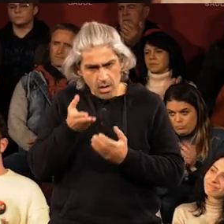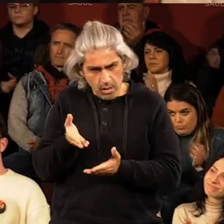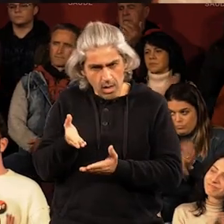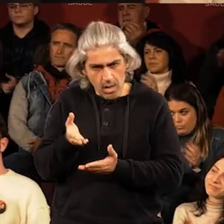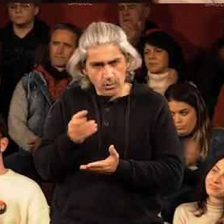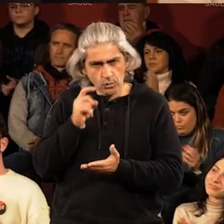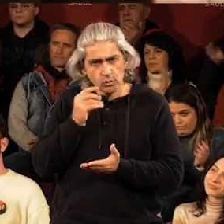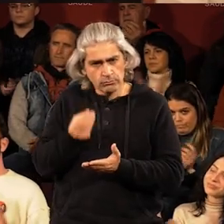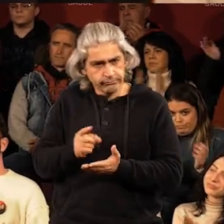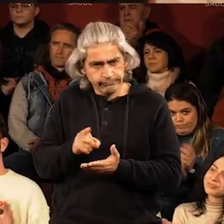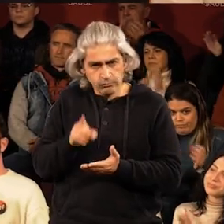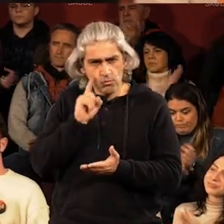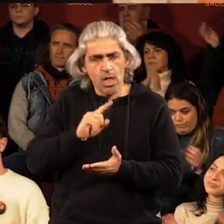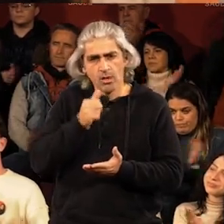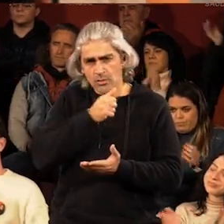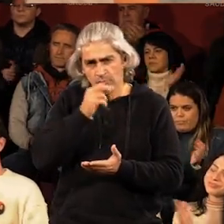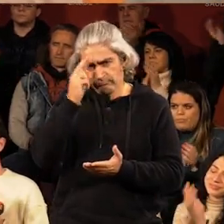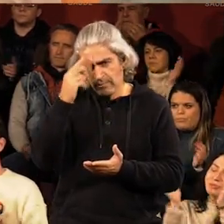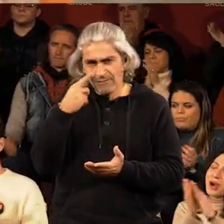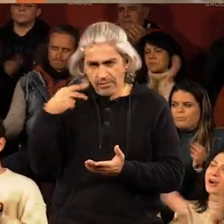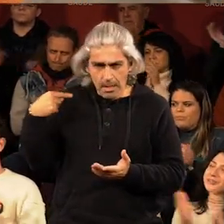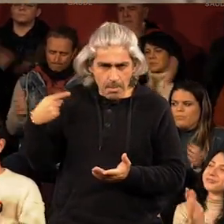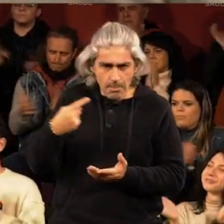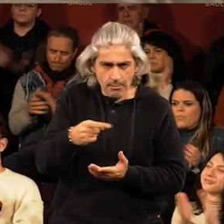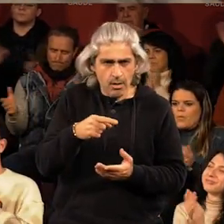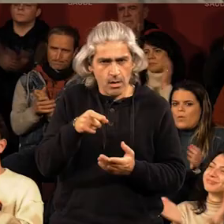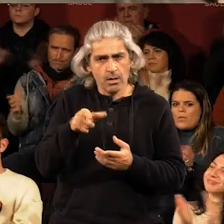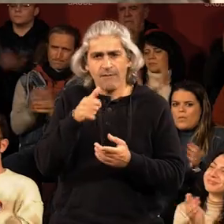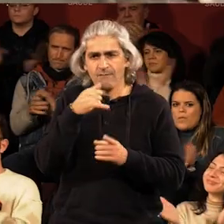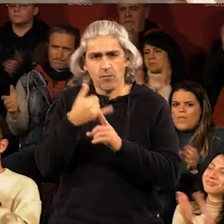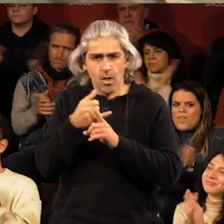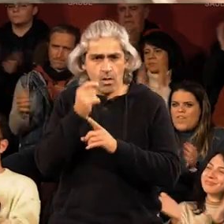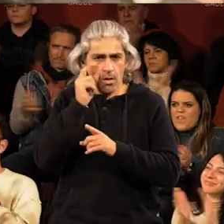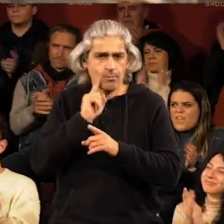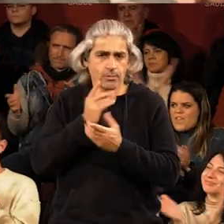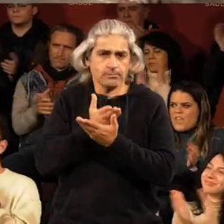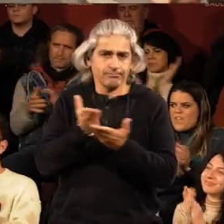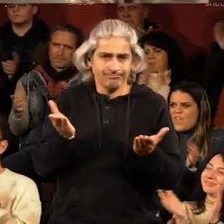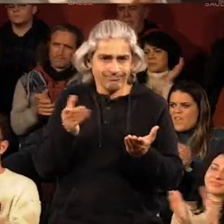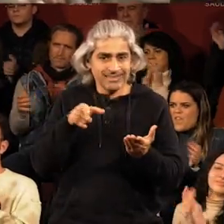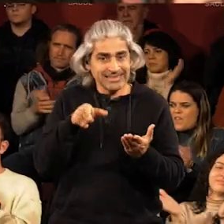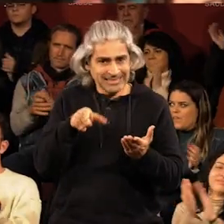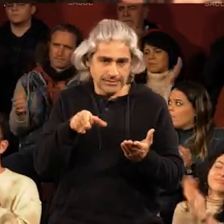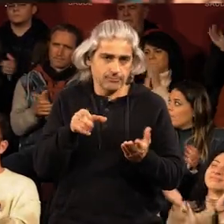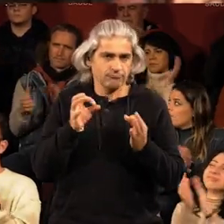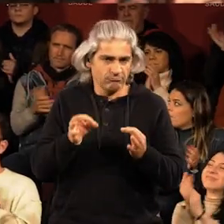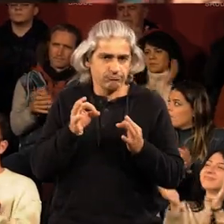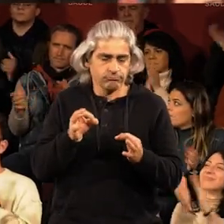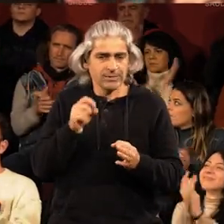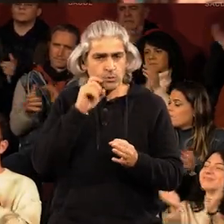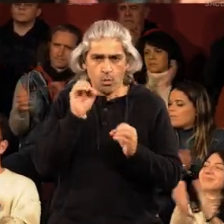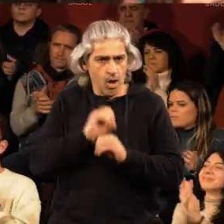insegurança que as mulheres vivem todos os dias às mãos da violência de género Essa é a